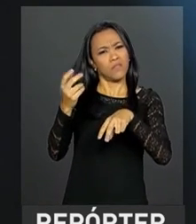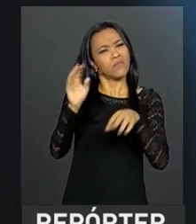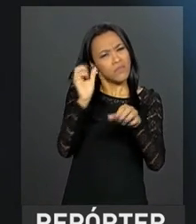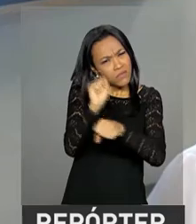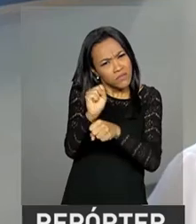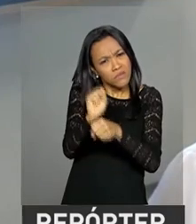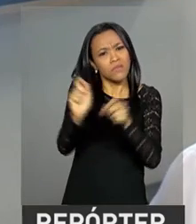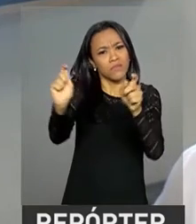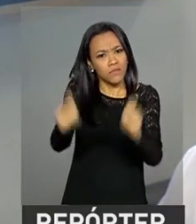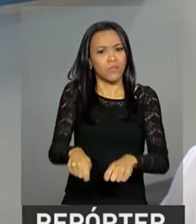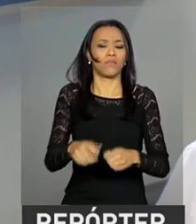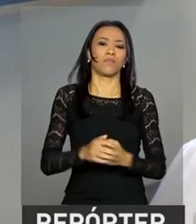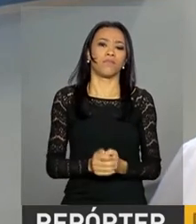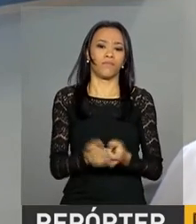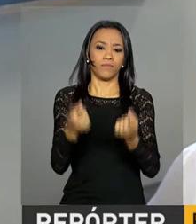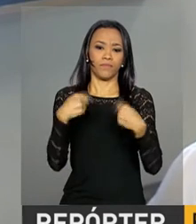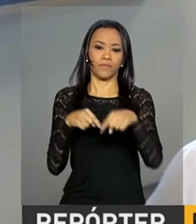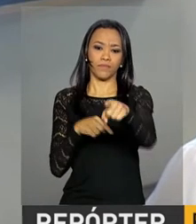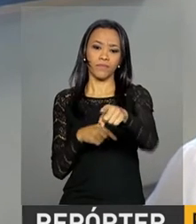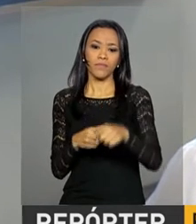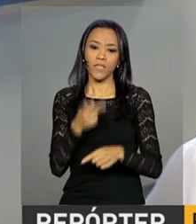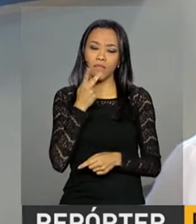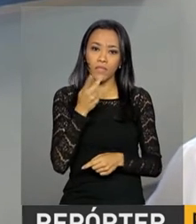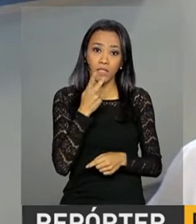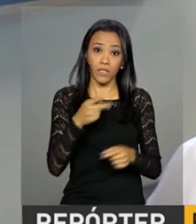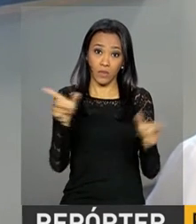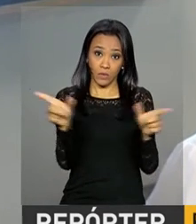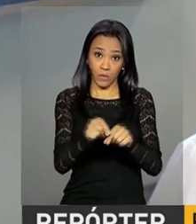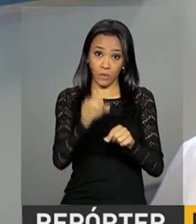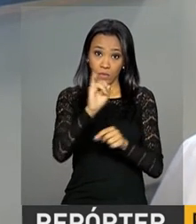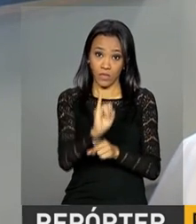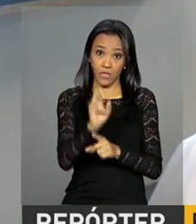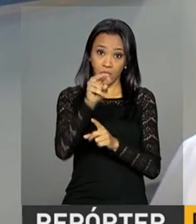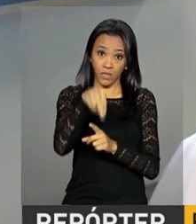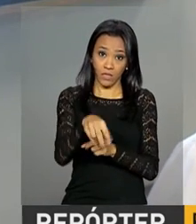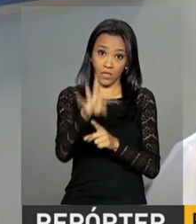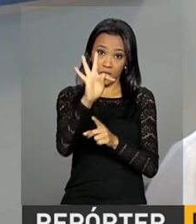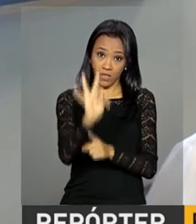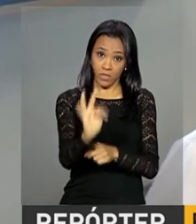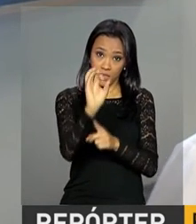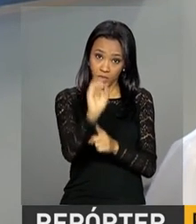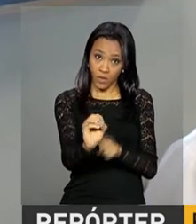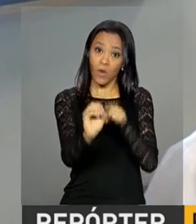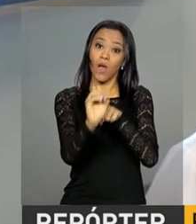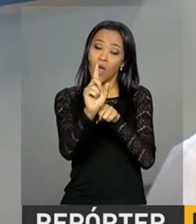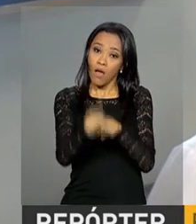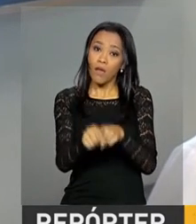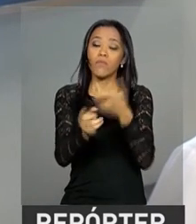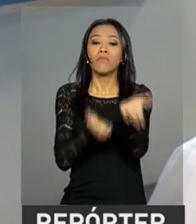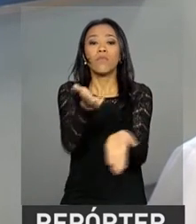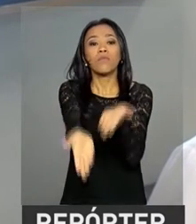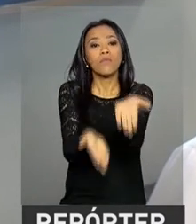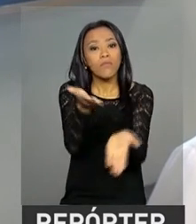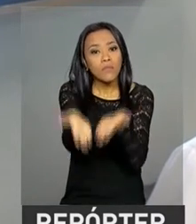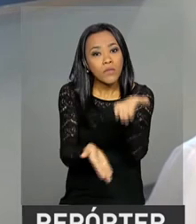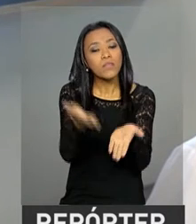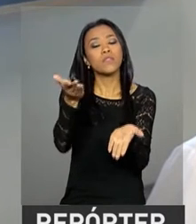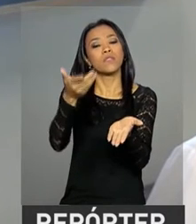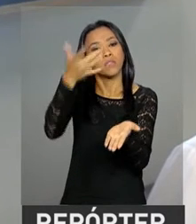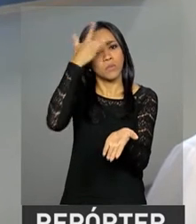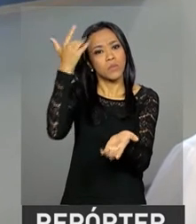esperar do pacto é uma sigla de programa de acompanhamento e tratamento nossa frente no nosso caso aqui do